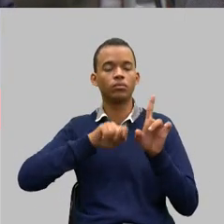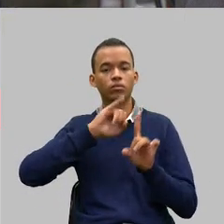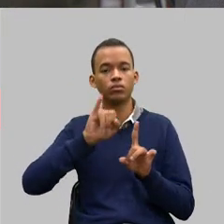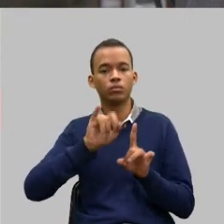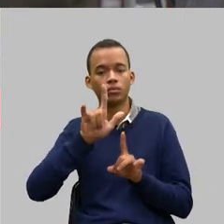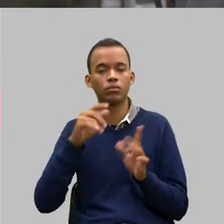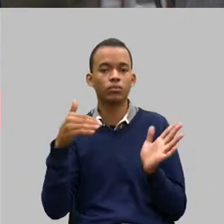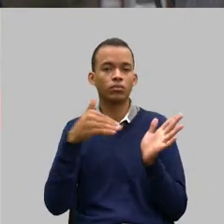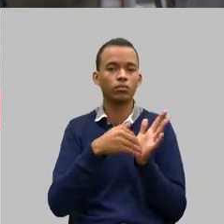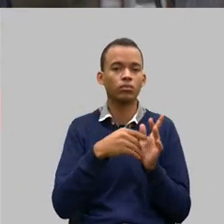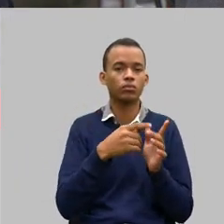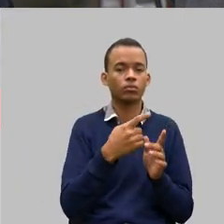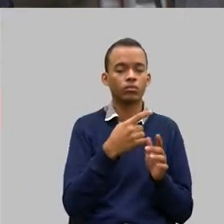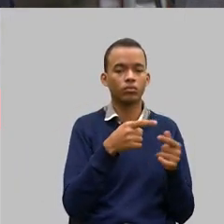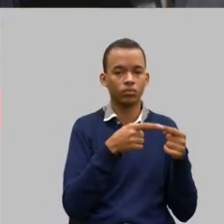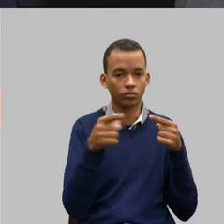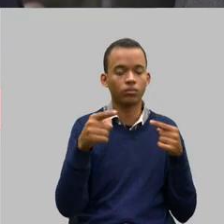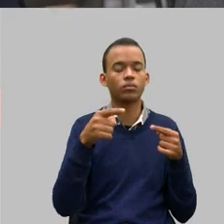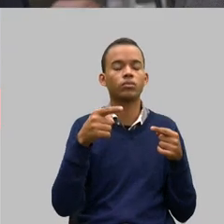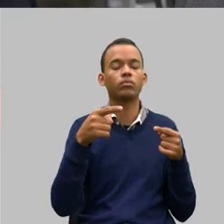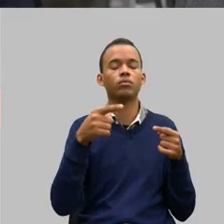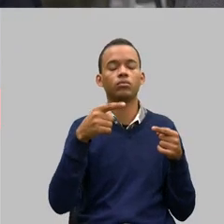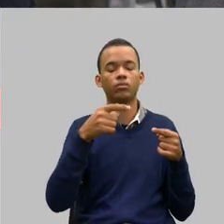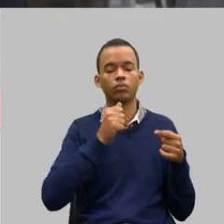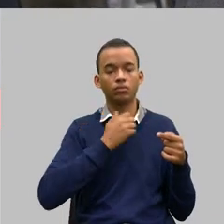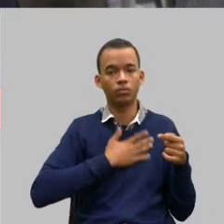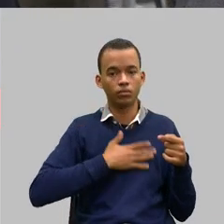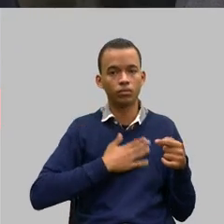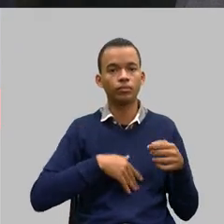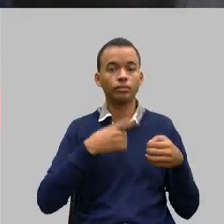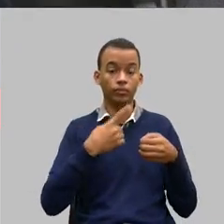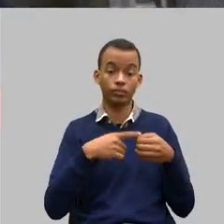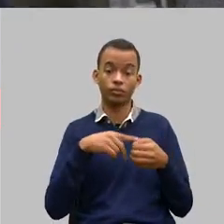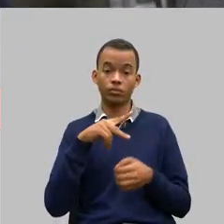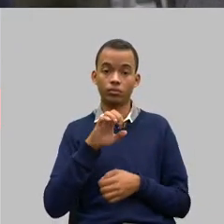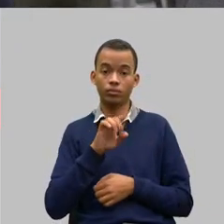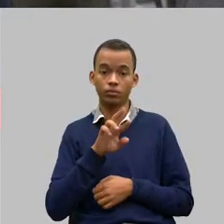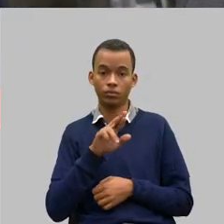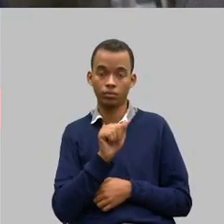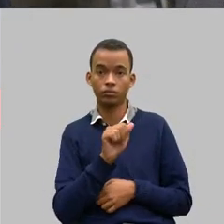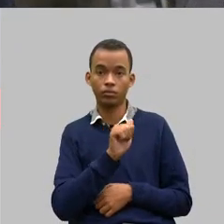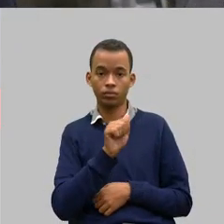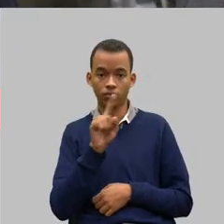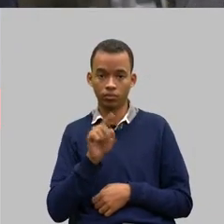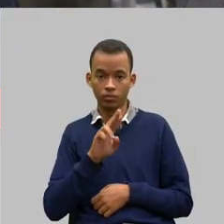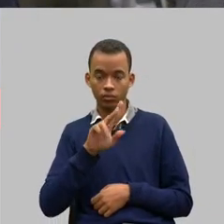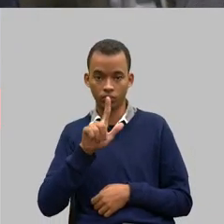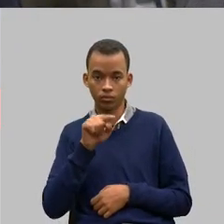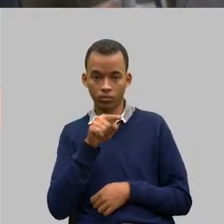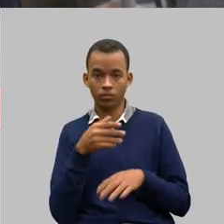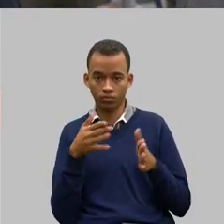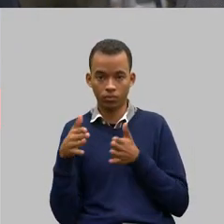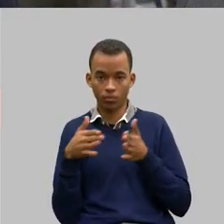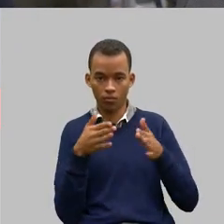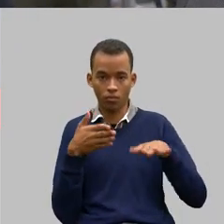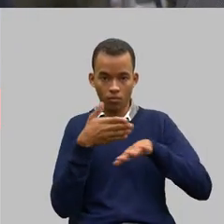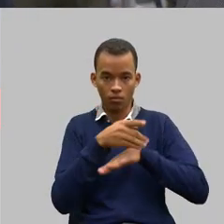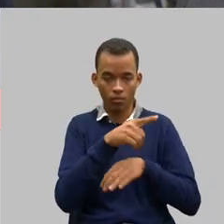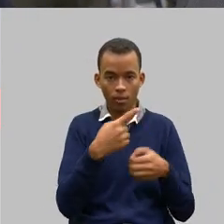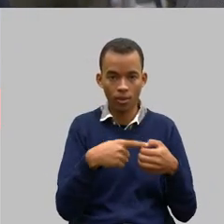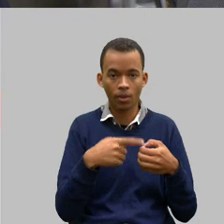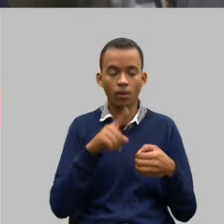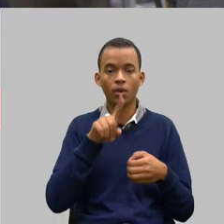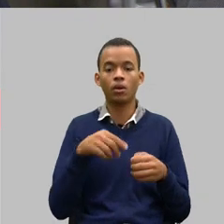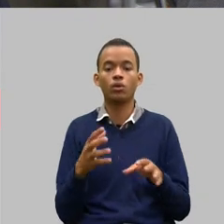primeira semana de agosto o acesso Pedra Azul é importante a gente falar a última recuperação né Desse lá são 14